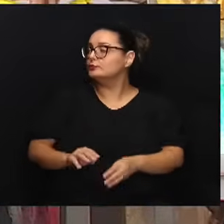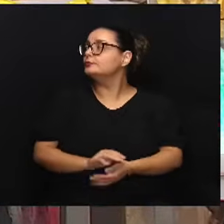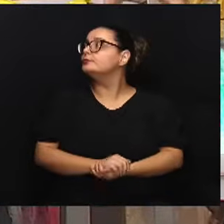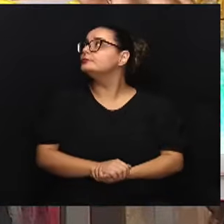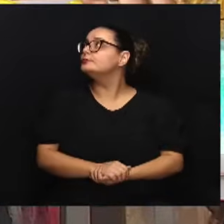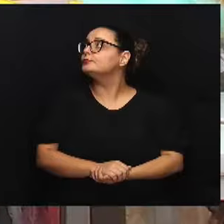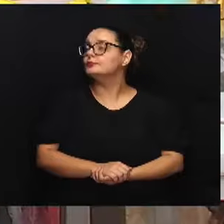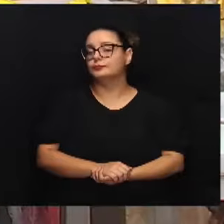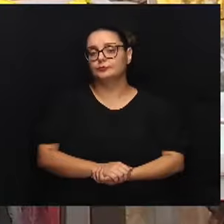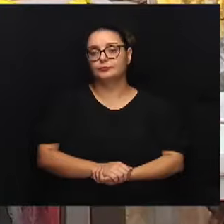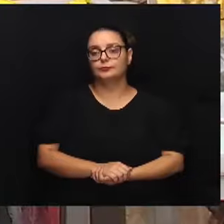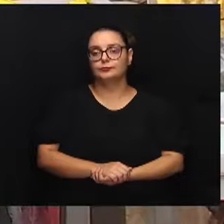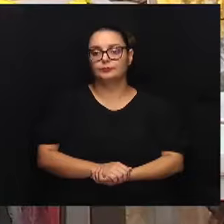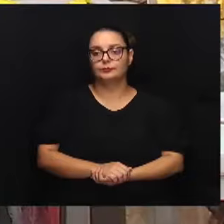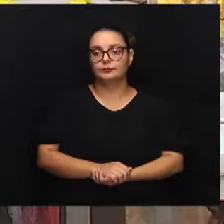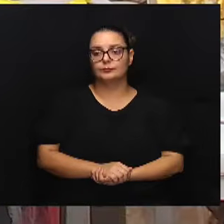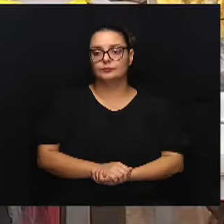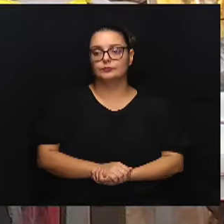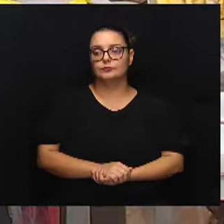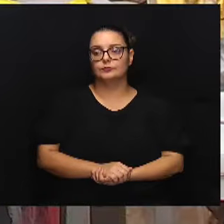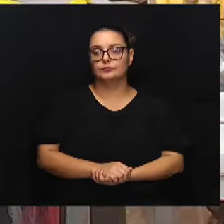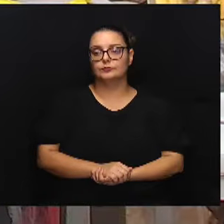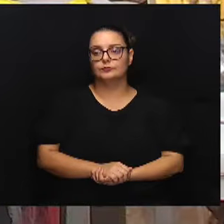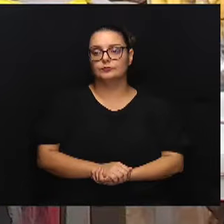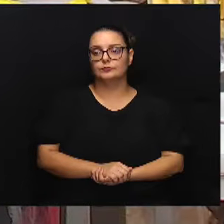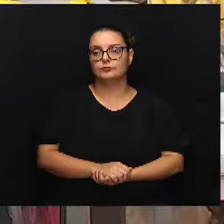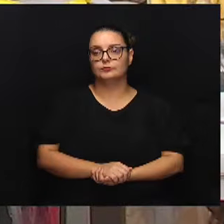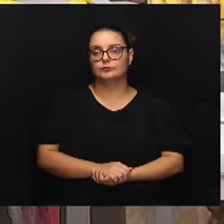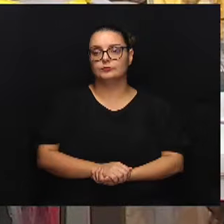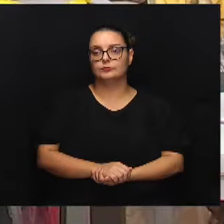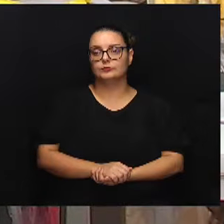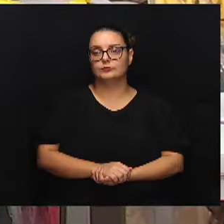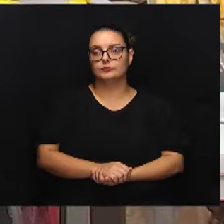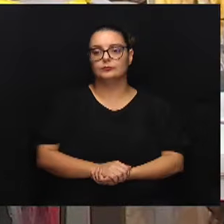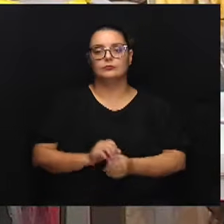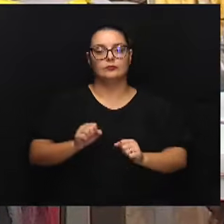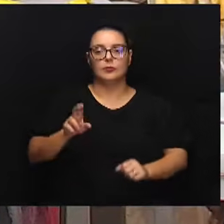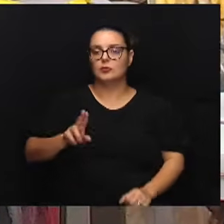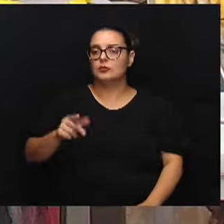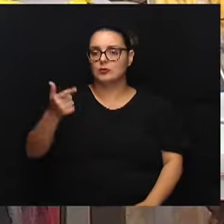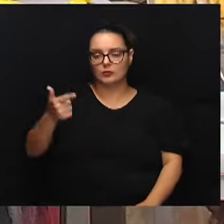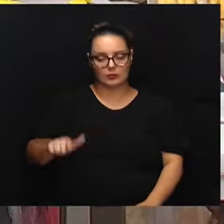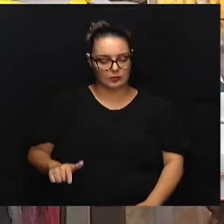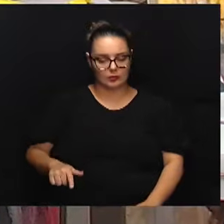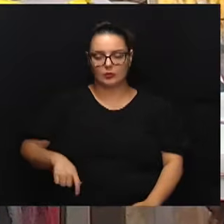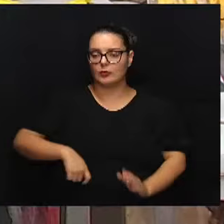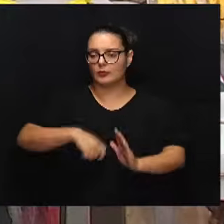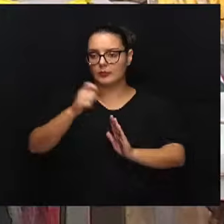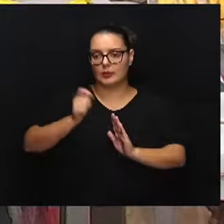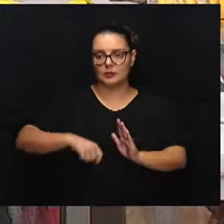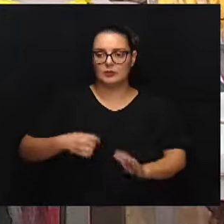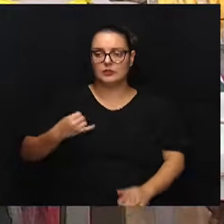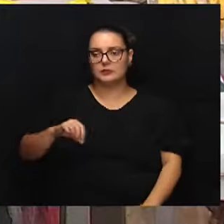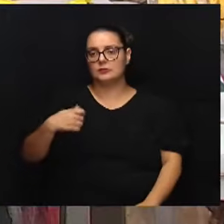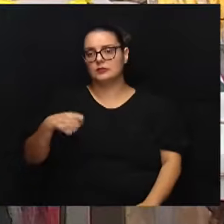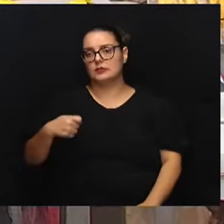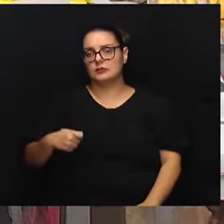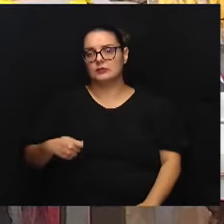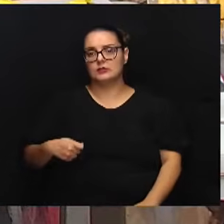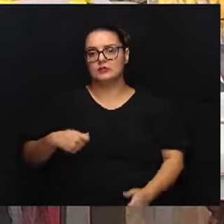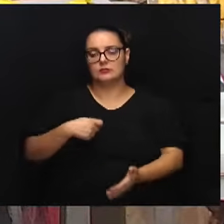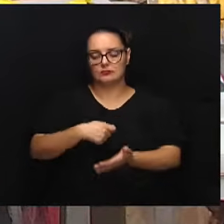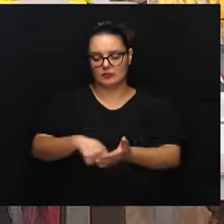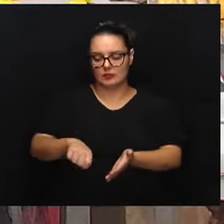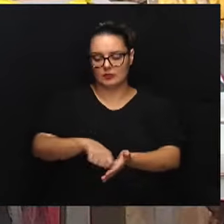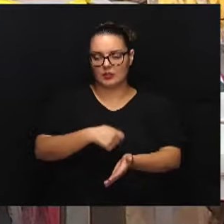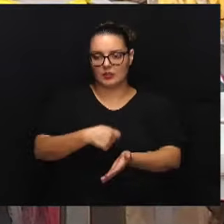Tá? Podem reutilizar o mesmo pincel que vocês estão usando. Se por acaso precisar tirar a tinta do pincel,